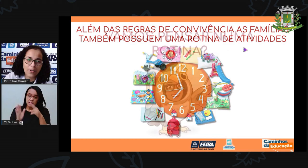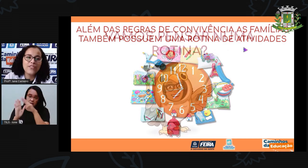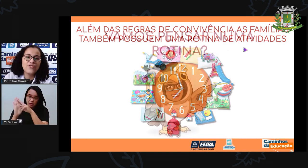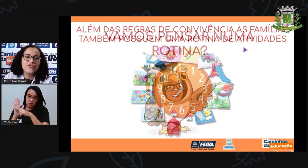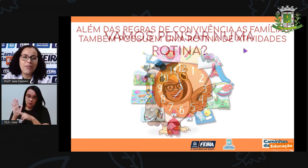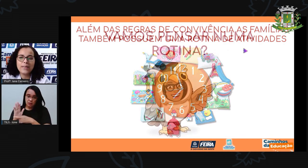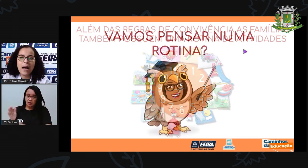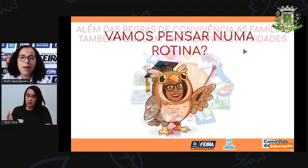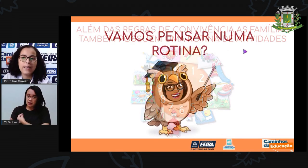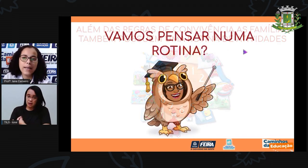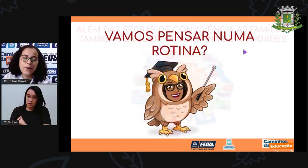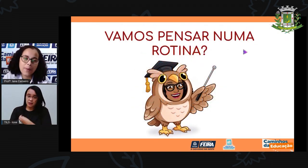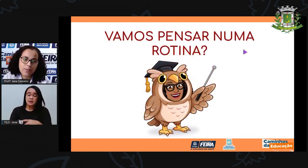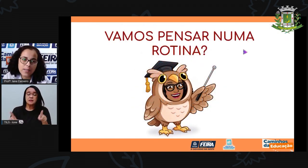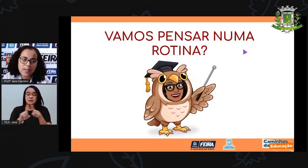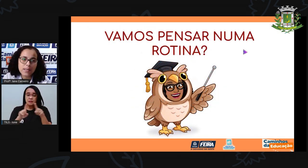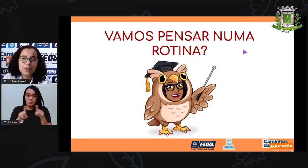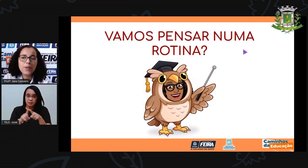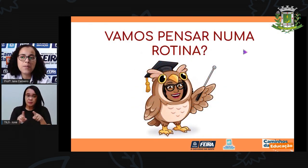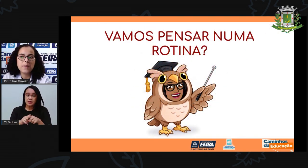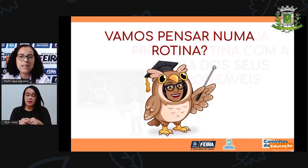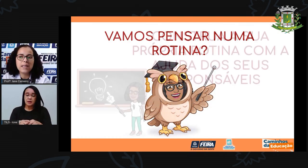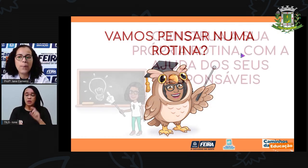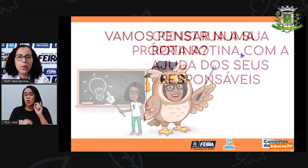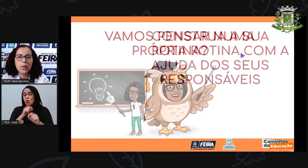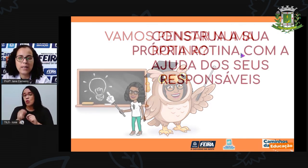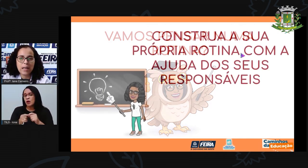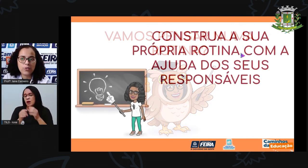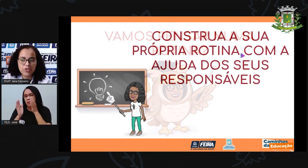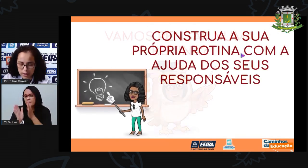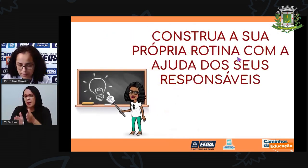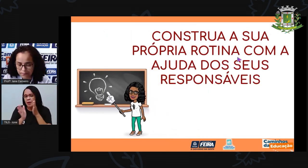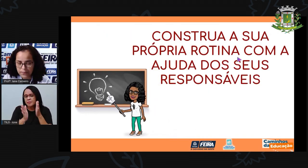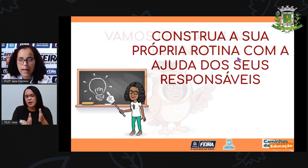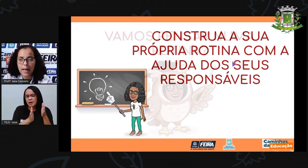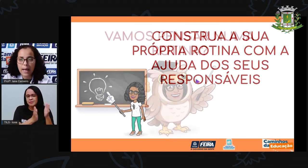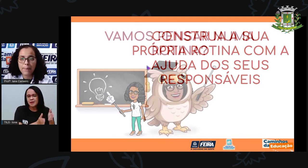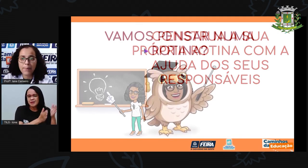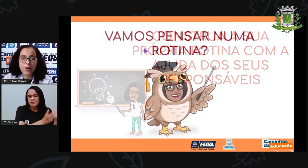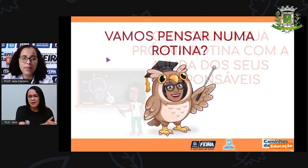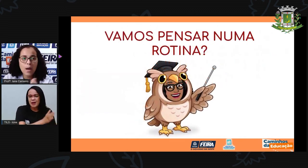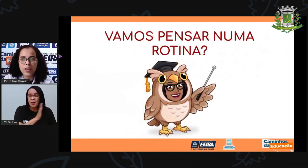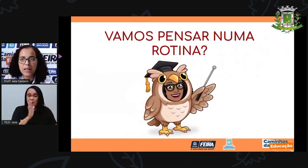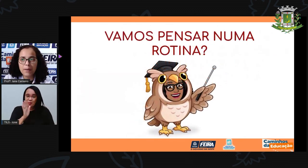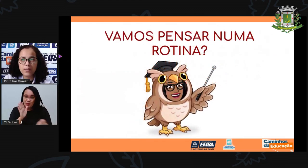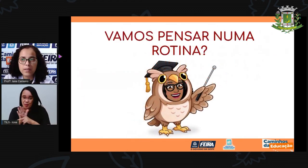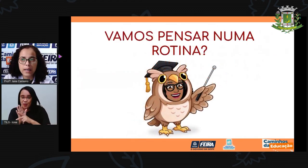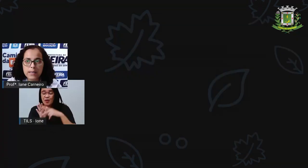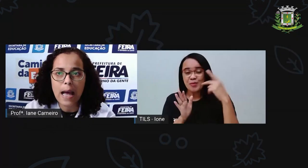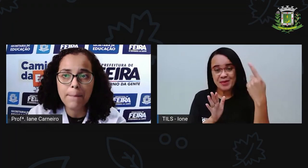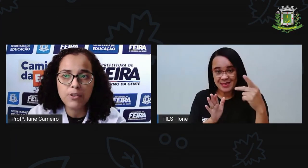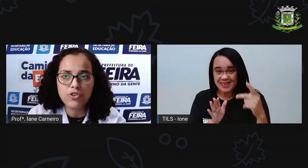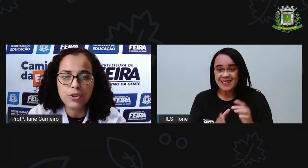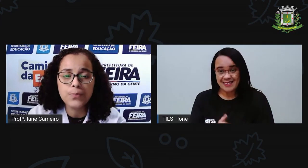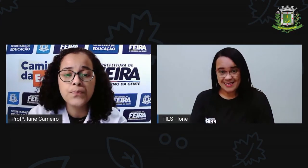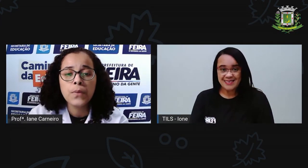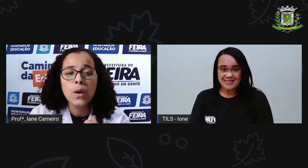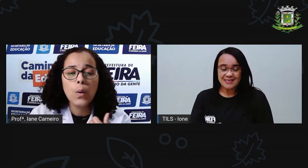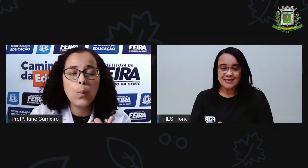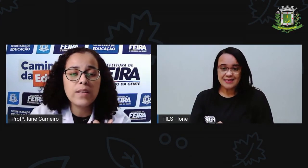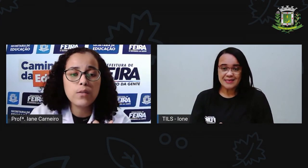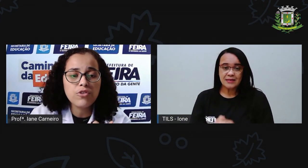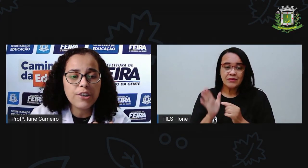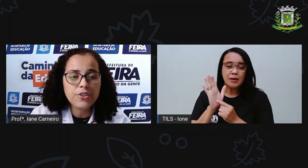Pro já falou na aula anterior para vocês. Então, vamos pensar um pouco nessa rotina, né? A Pro vai só mostrar aqui para vocês, rapidinho,